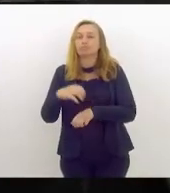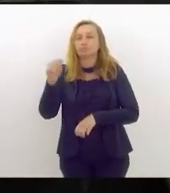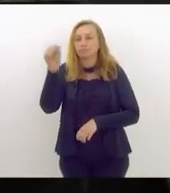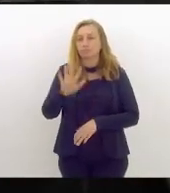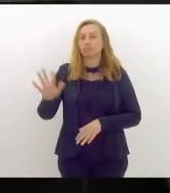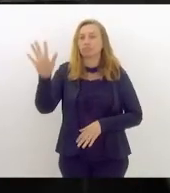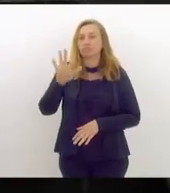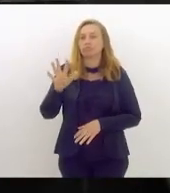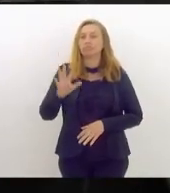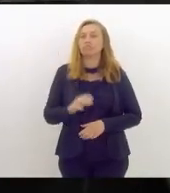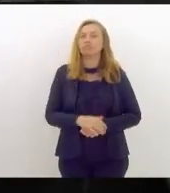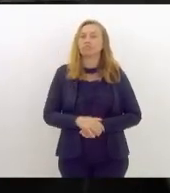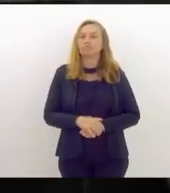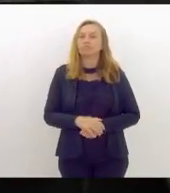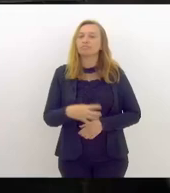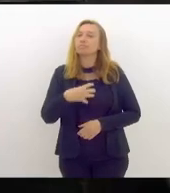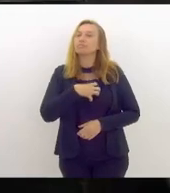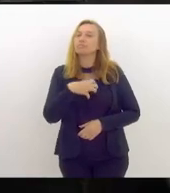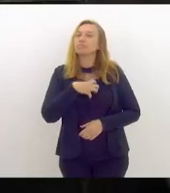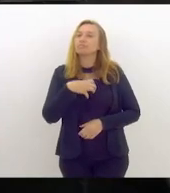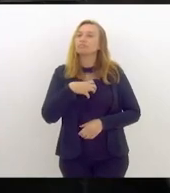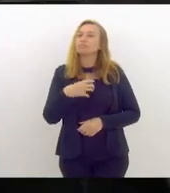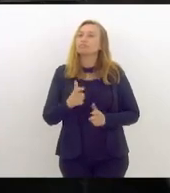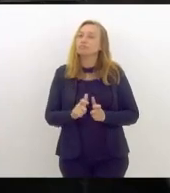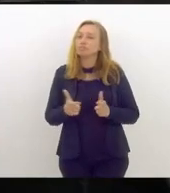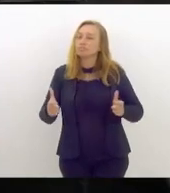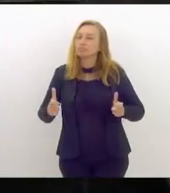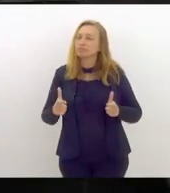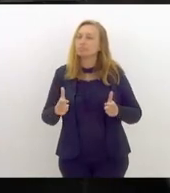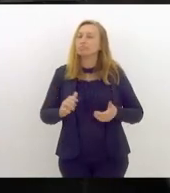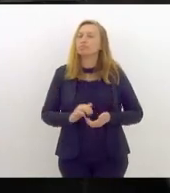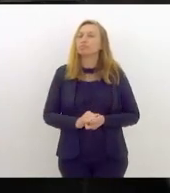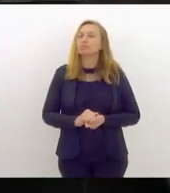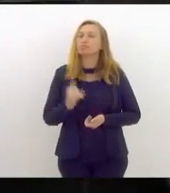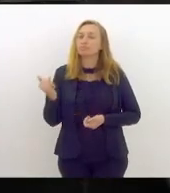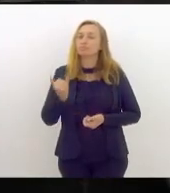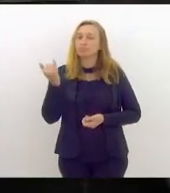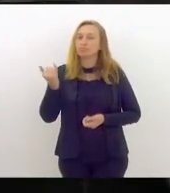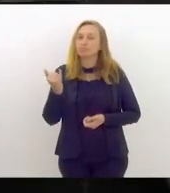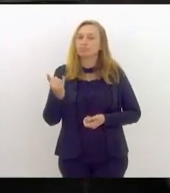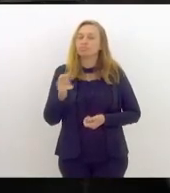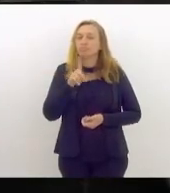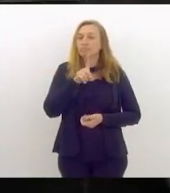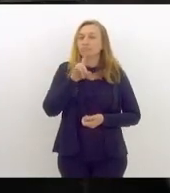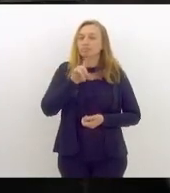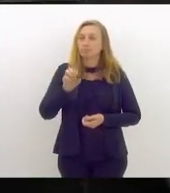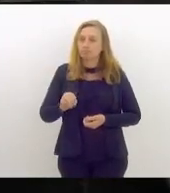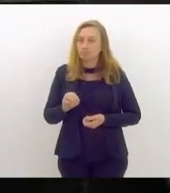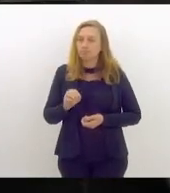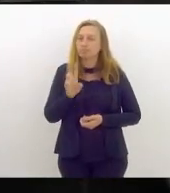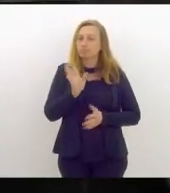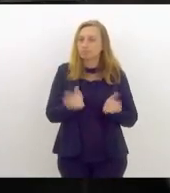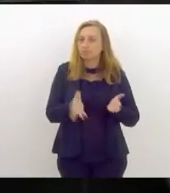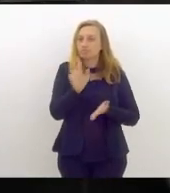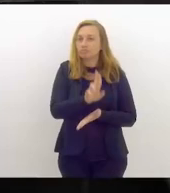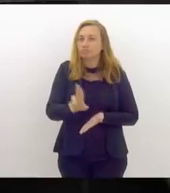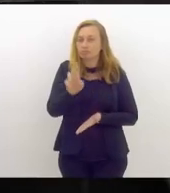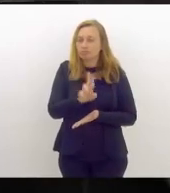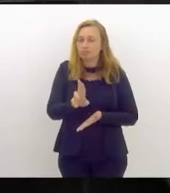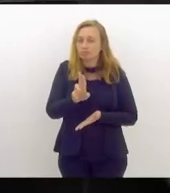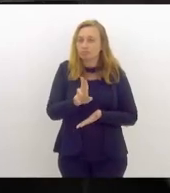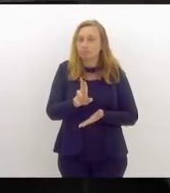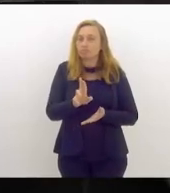termos desse sentido amplo de bem essencial. Afinal de contas, o diesel é que hoje é utilizado no